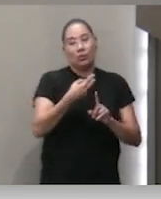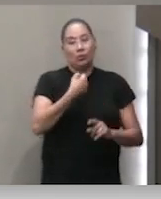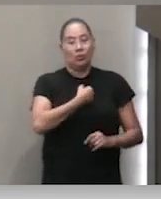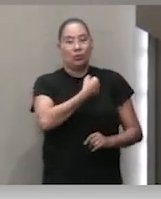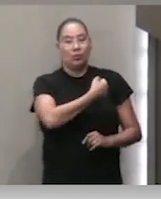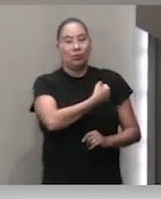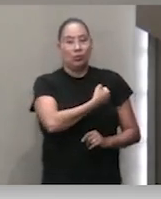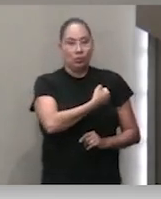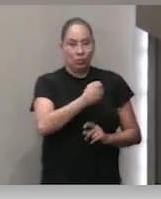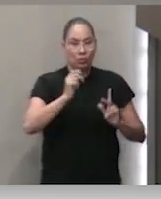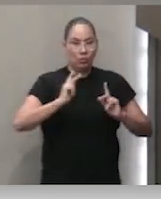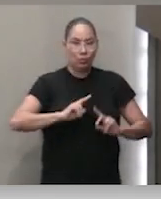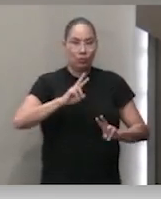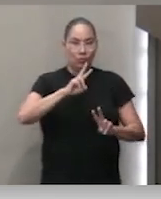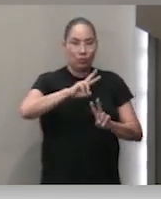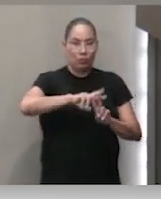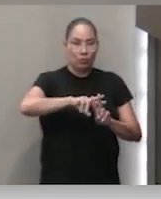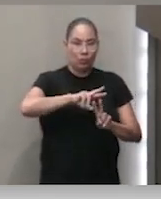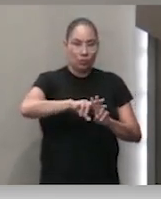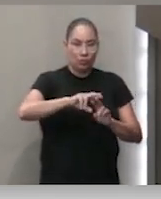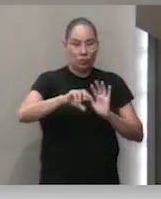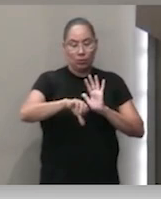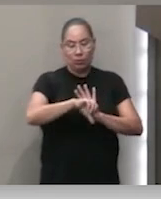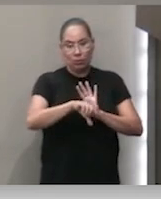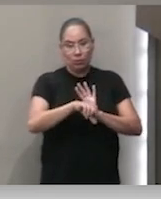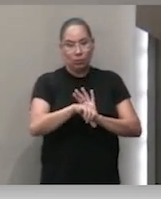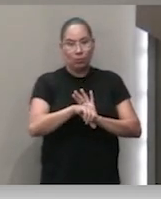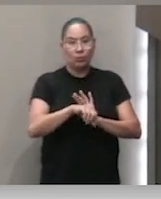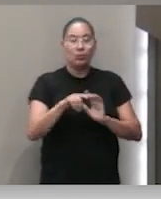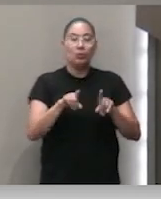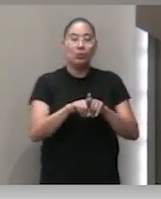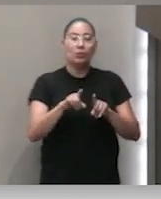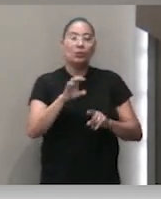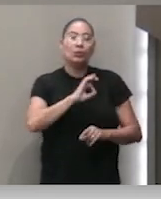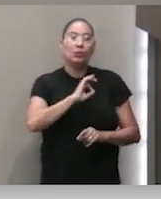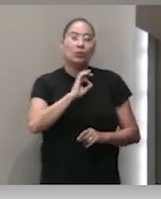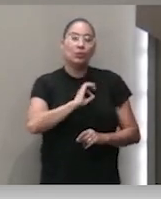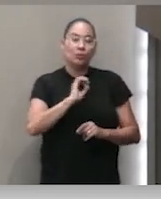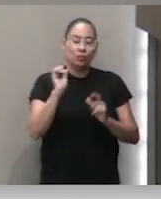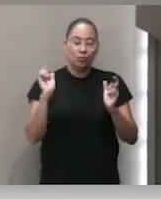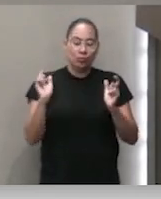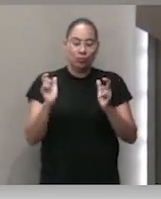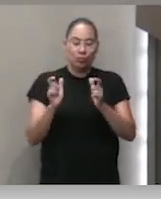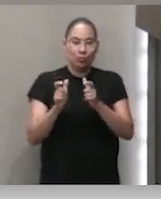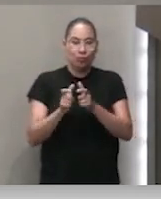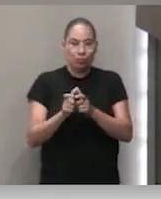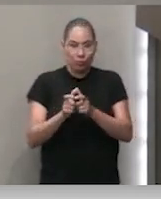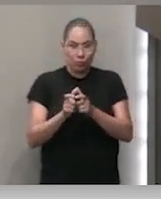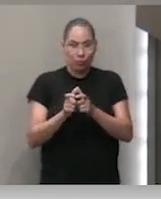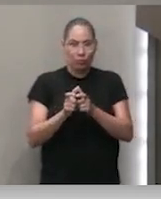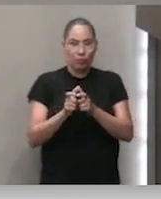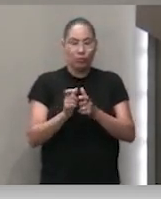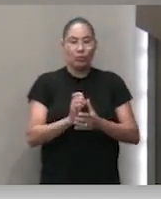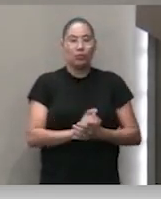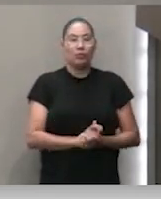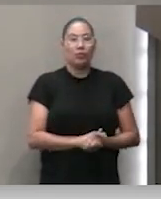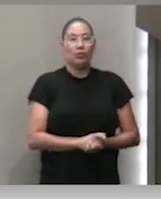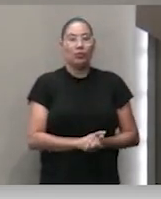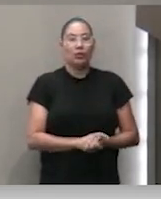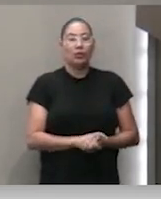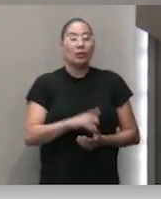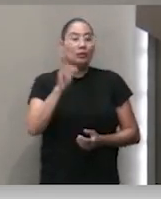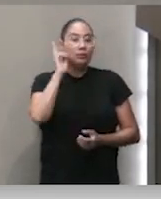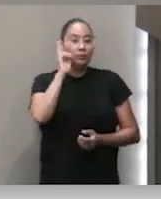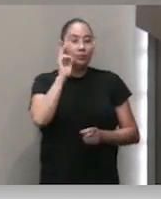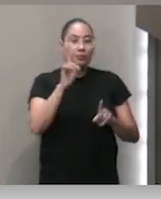de bandidos, criminosos presos e o dos nossos policiais penais não vem crescendo consecutivamente. E